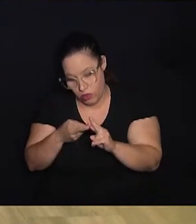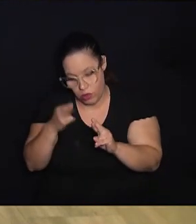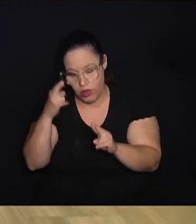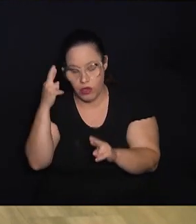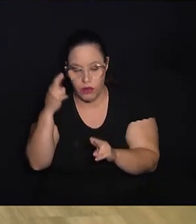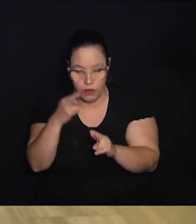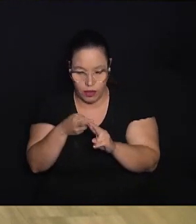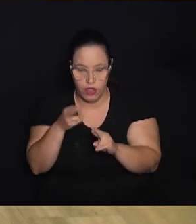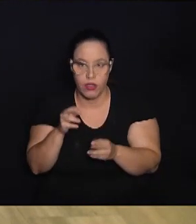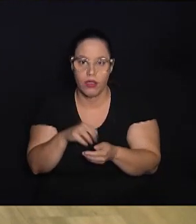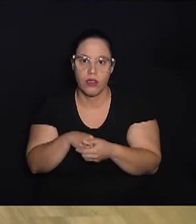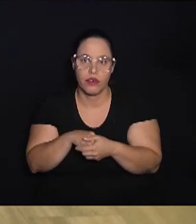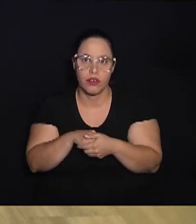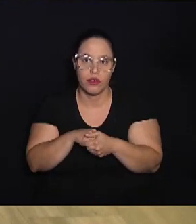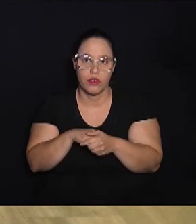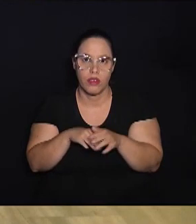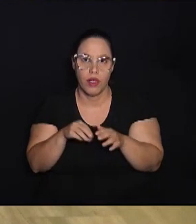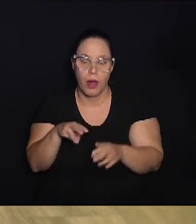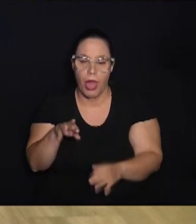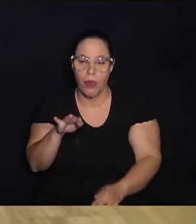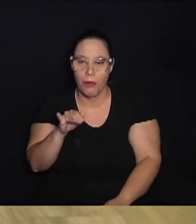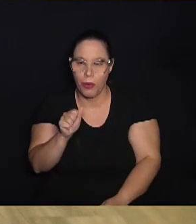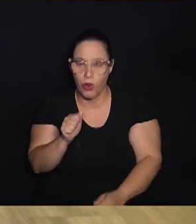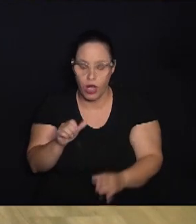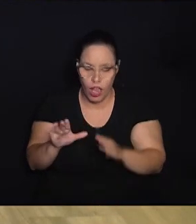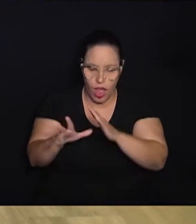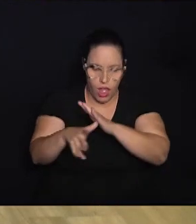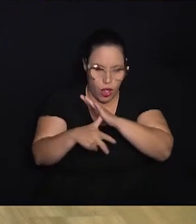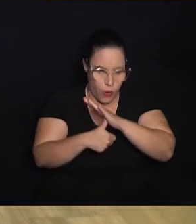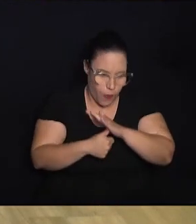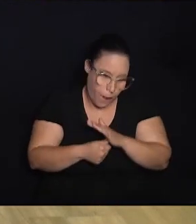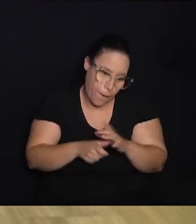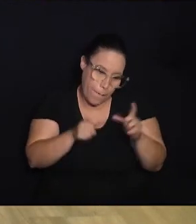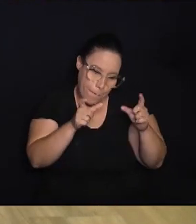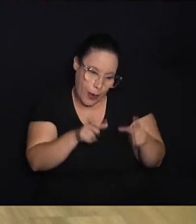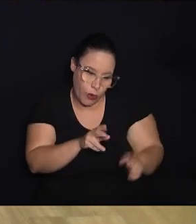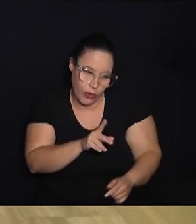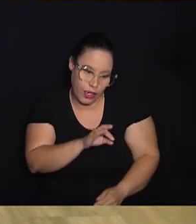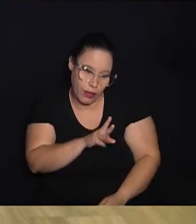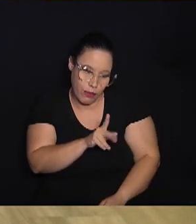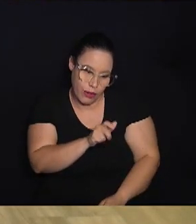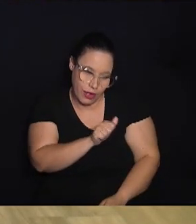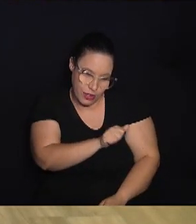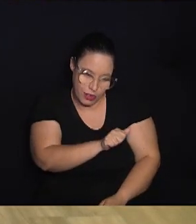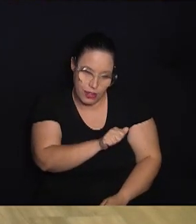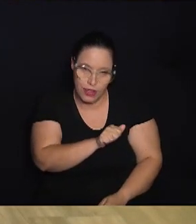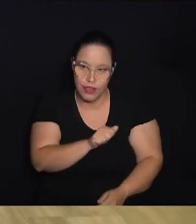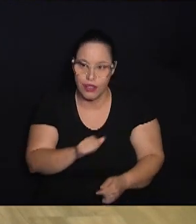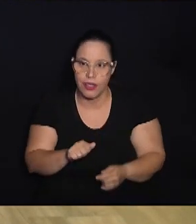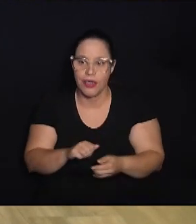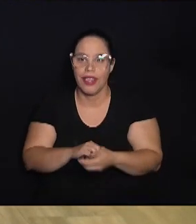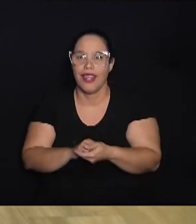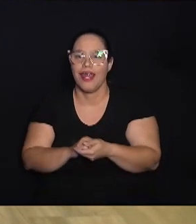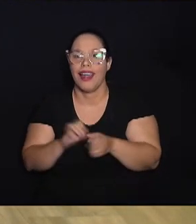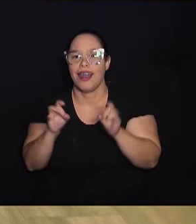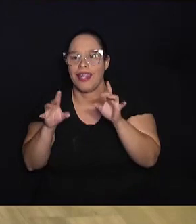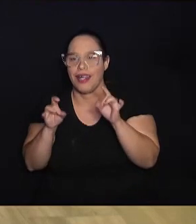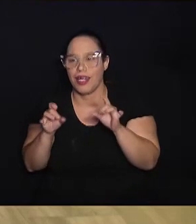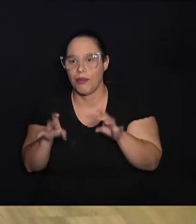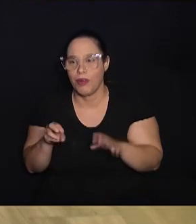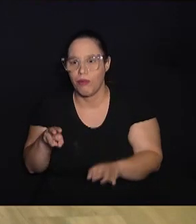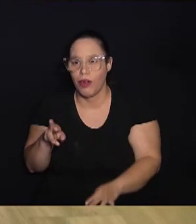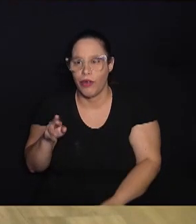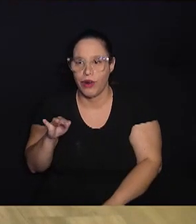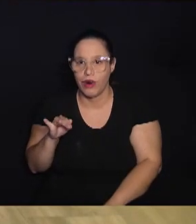né É mais ou menos a Mônica roubando o palco do Cebolinha né o o o Maurício inclusive ele é especialista nisso né porque ele começa com o